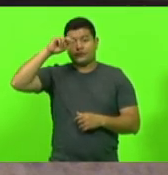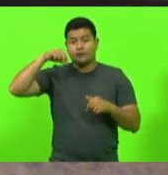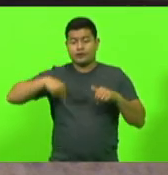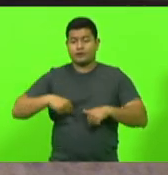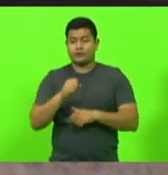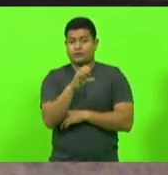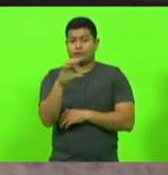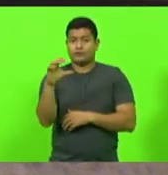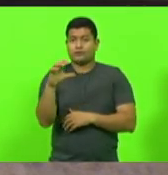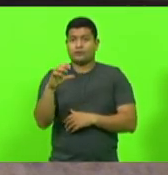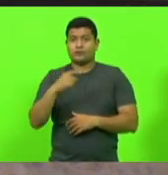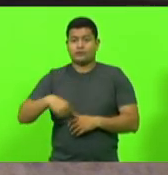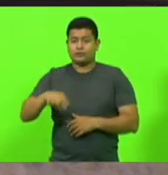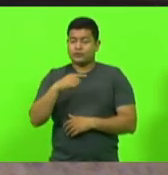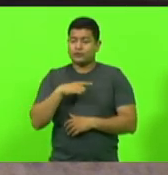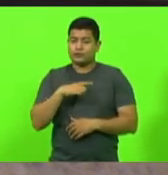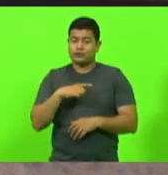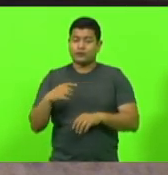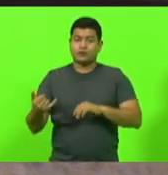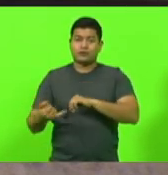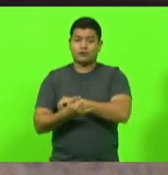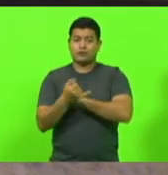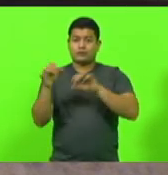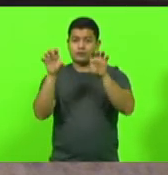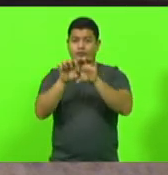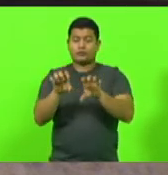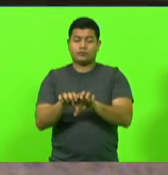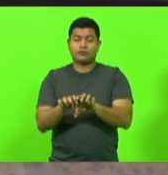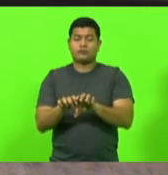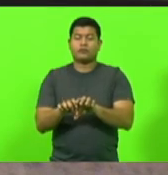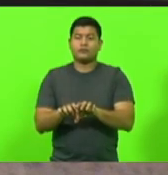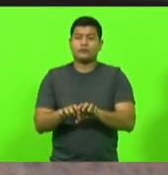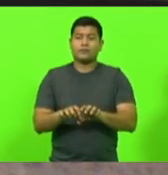nós temos uma estrutura, eu diria,